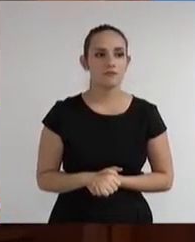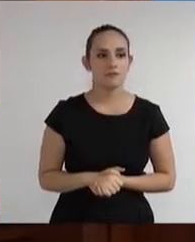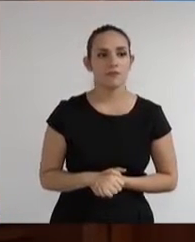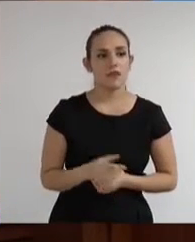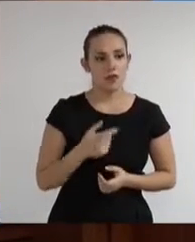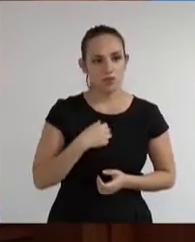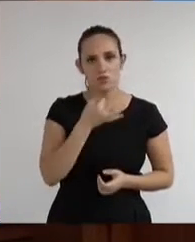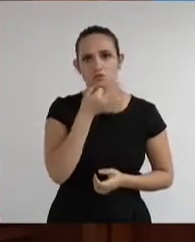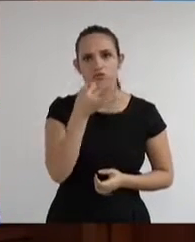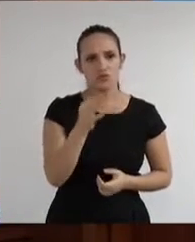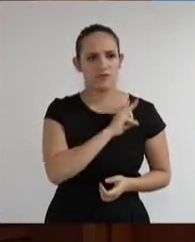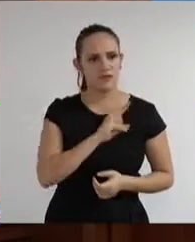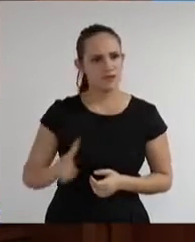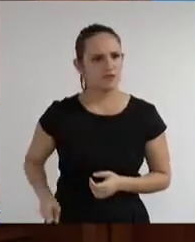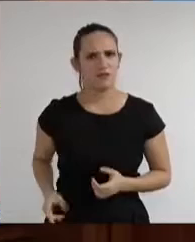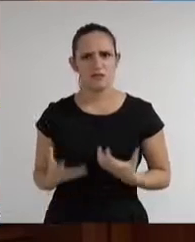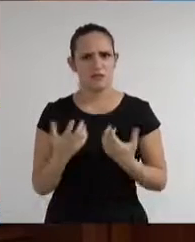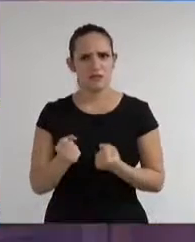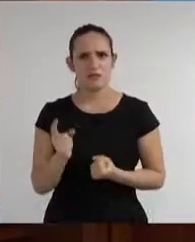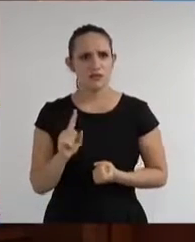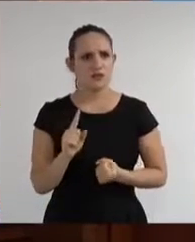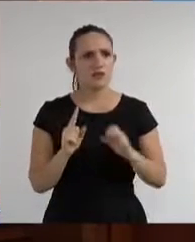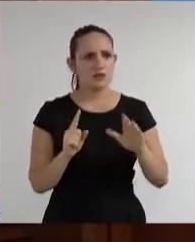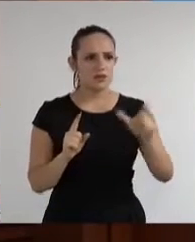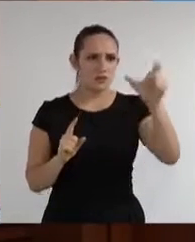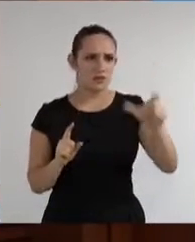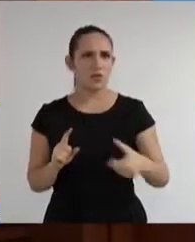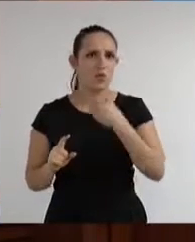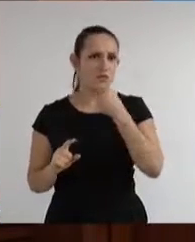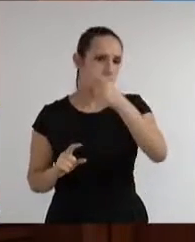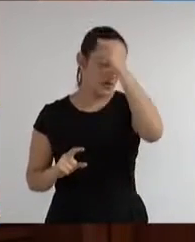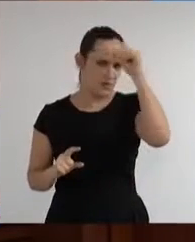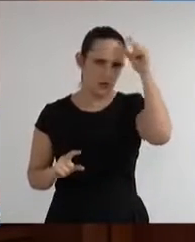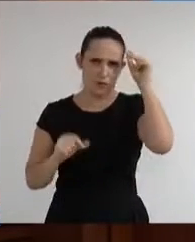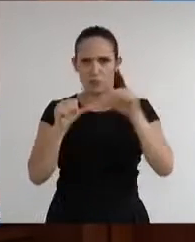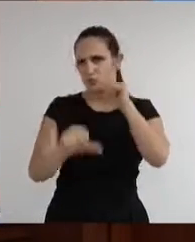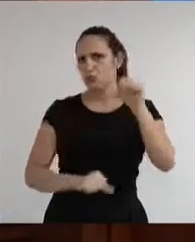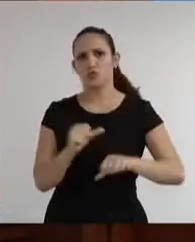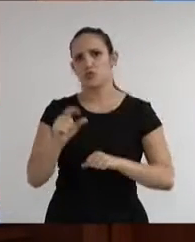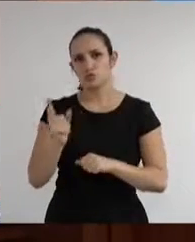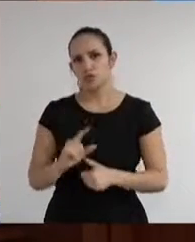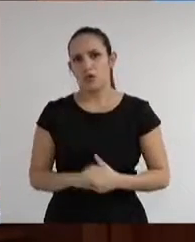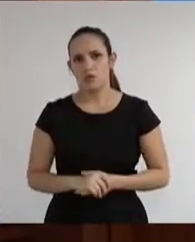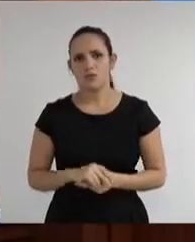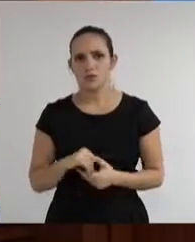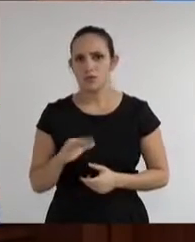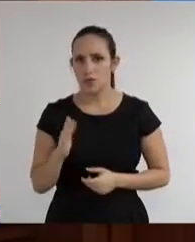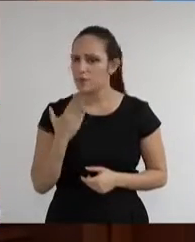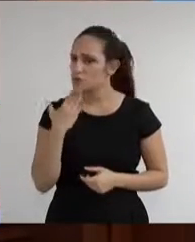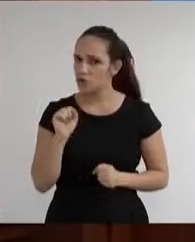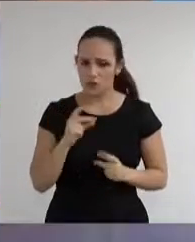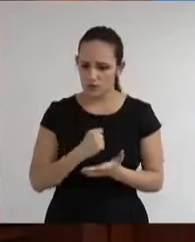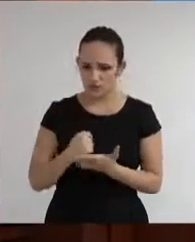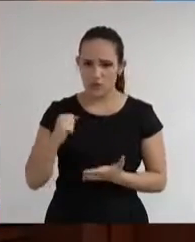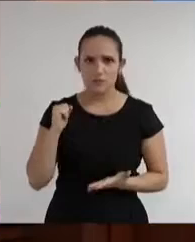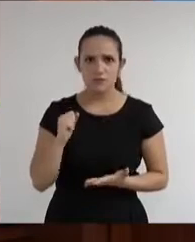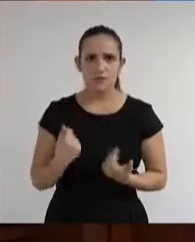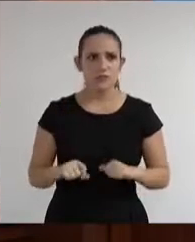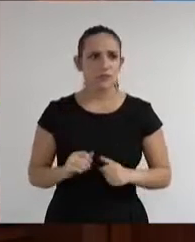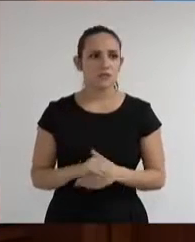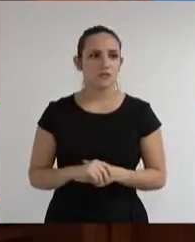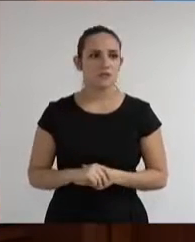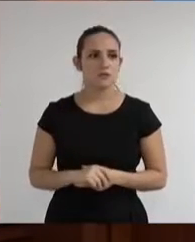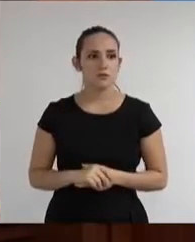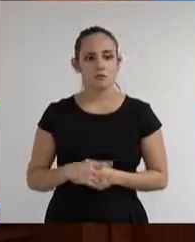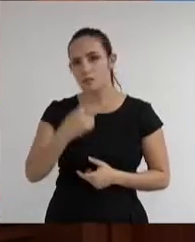não entrem nessa regra e, principalmente, ao nosso prefeito, que não mude. Não mude, deputado Paulo Silva. Foi o encaminhamento que foi feito. O prefeito